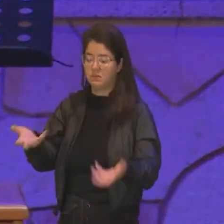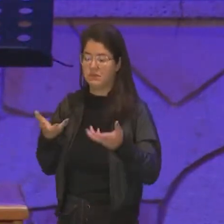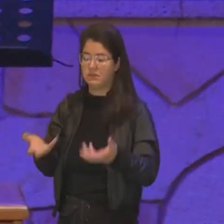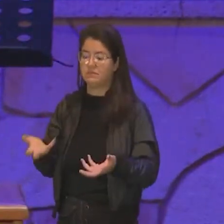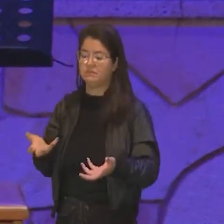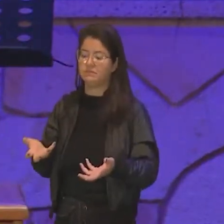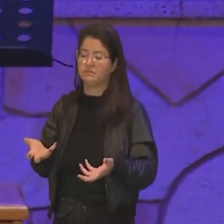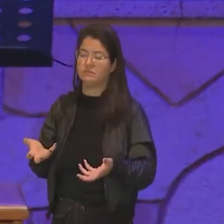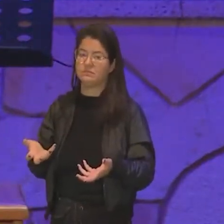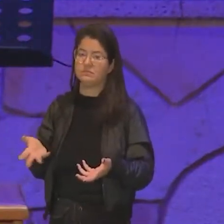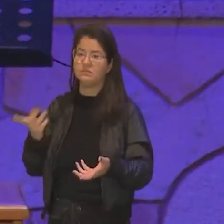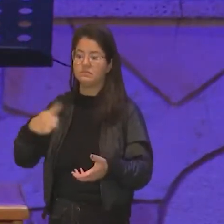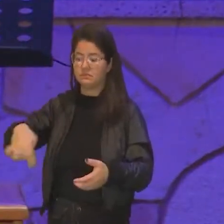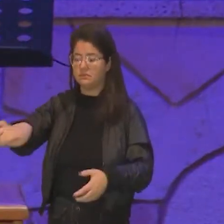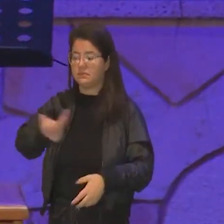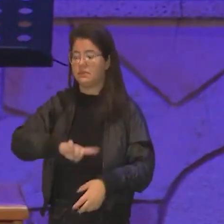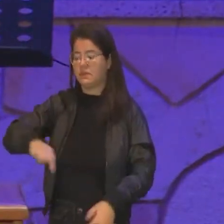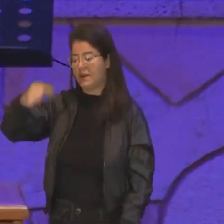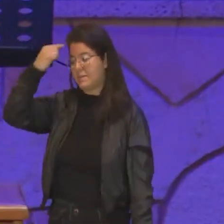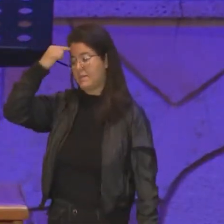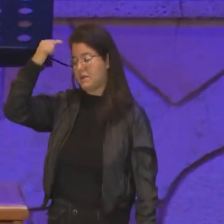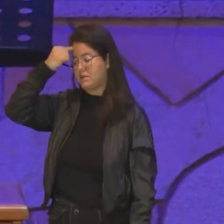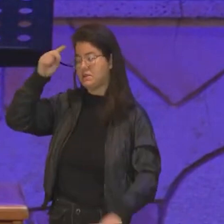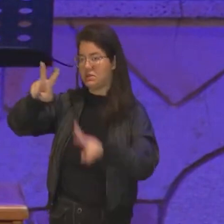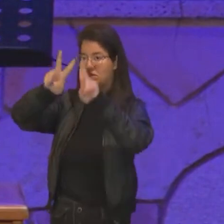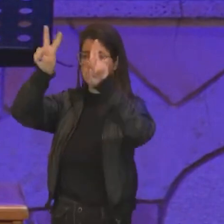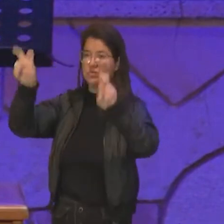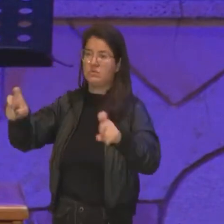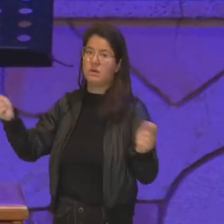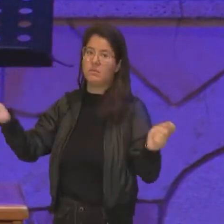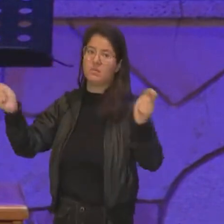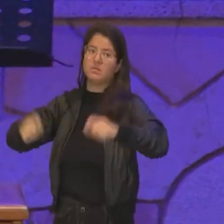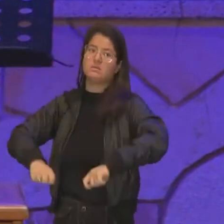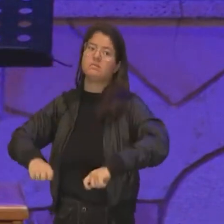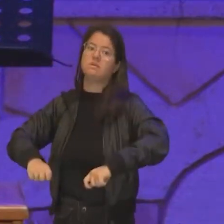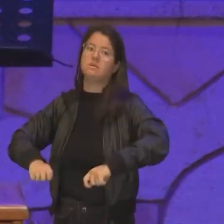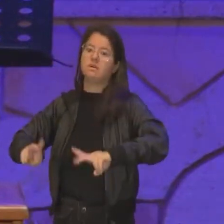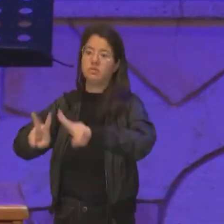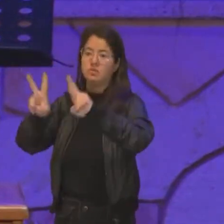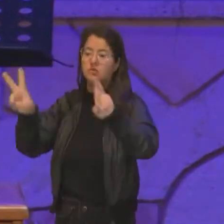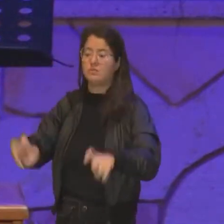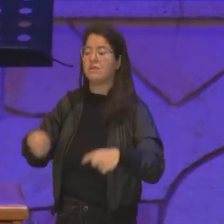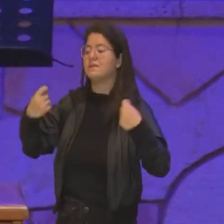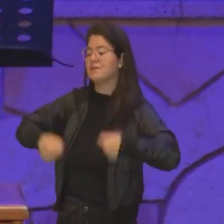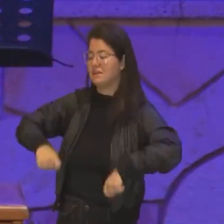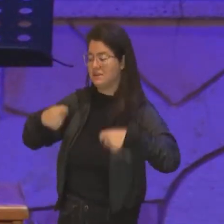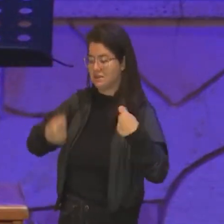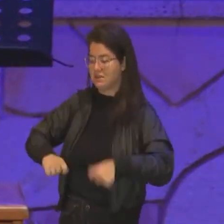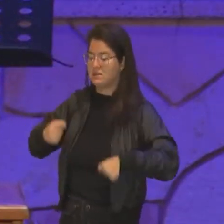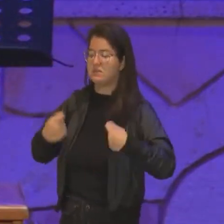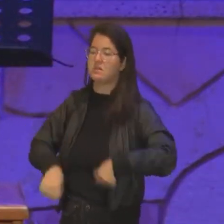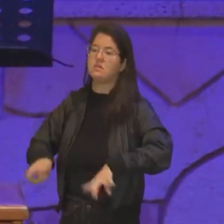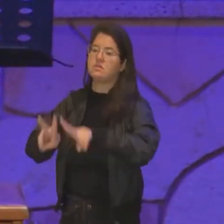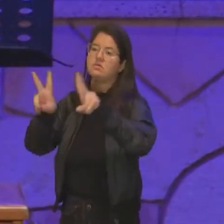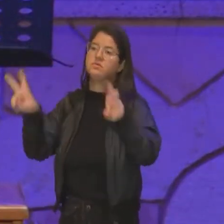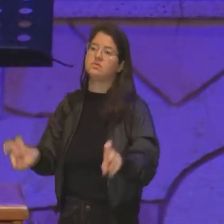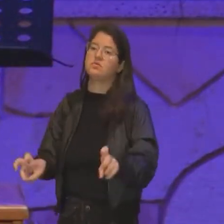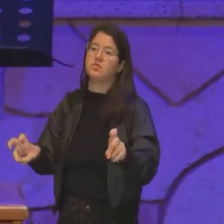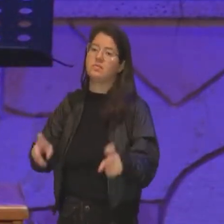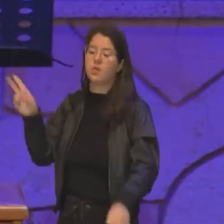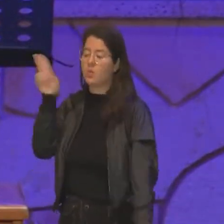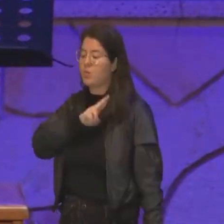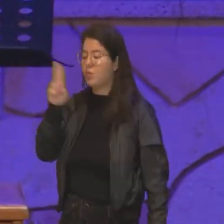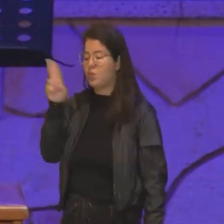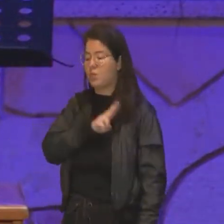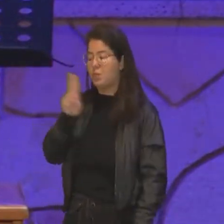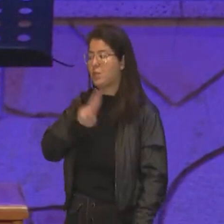gostaria que você pensasse sobre esta possibilidade, sobre esta necessidade, sobre esta